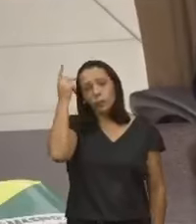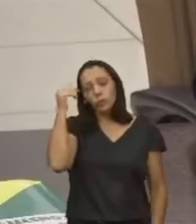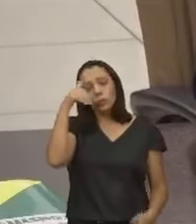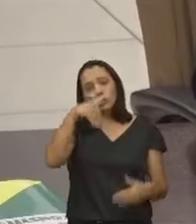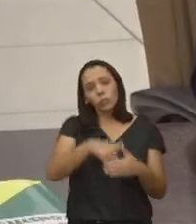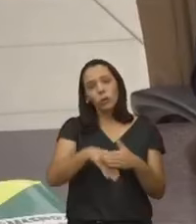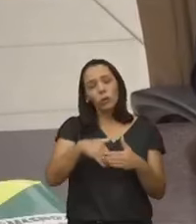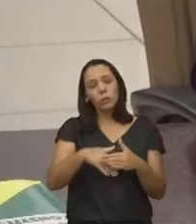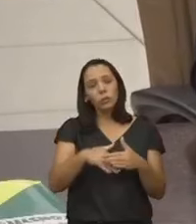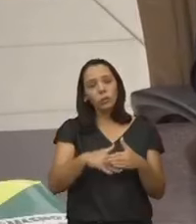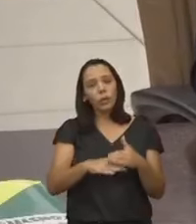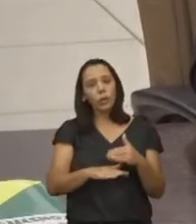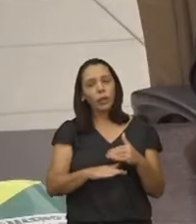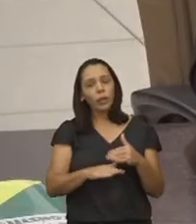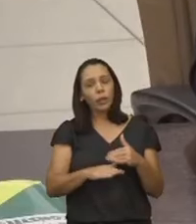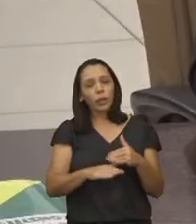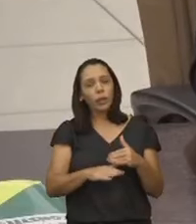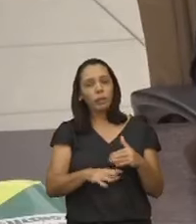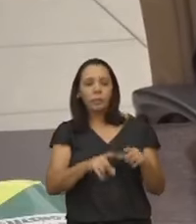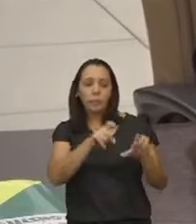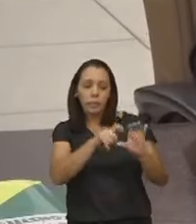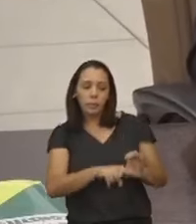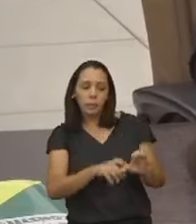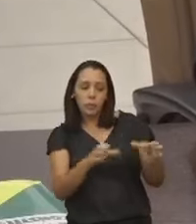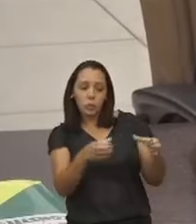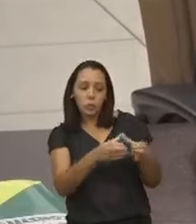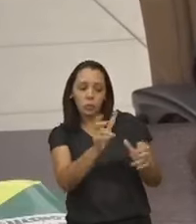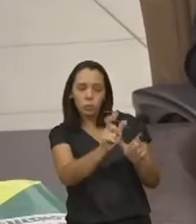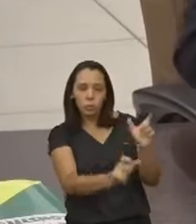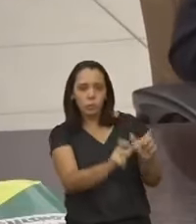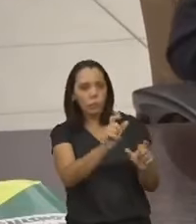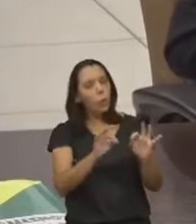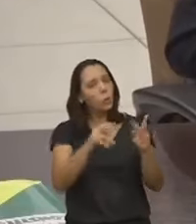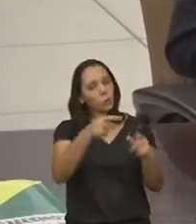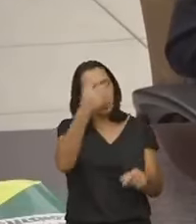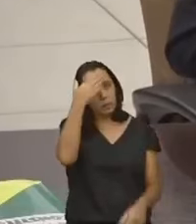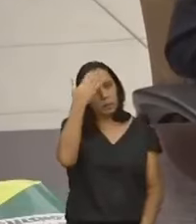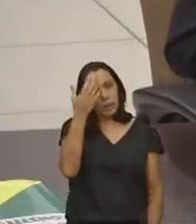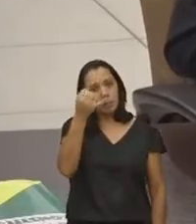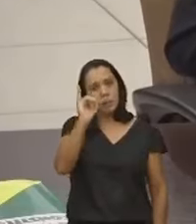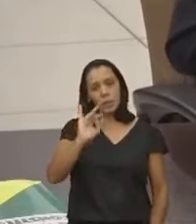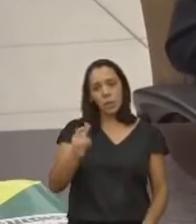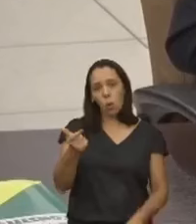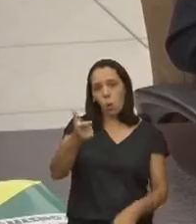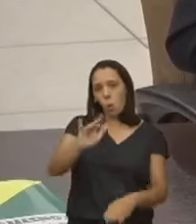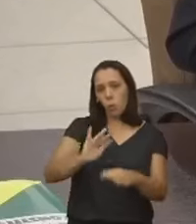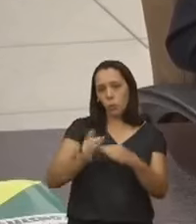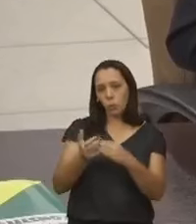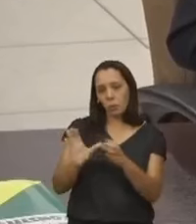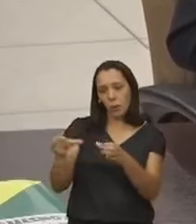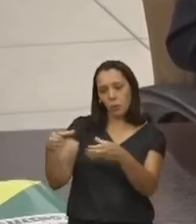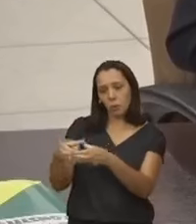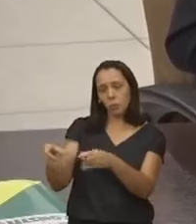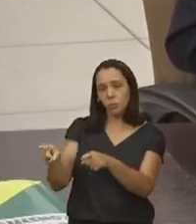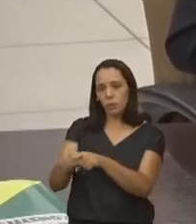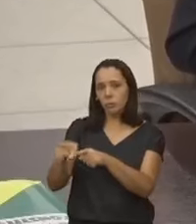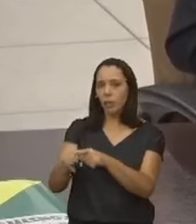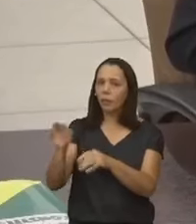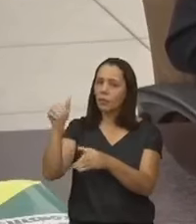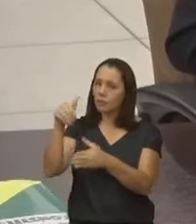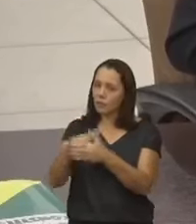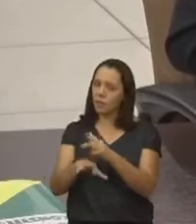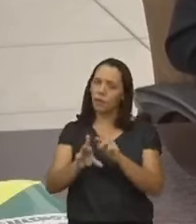de acordo com o que está aqui atrás, todo mundo sabe, se tivesse do Rio Comprido aqui do Santa Paula, votaria